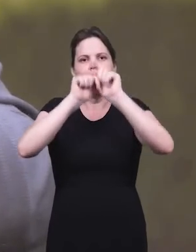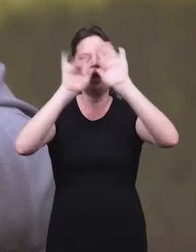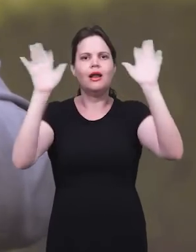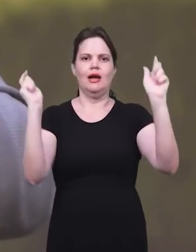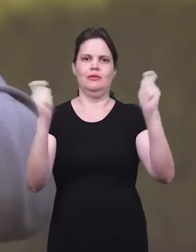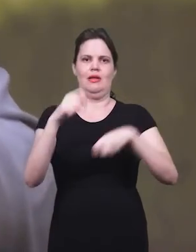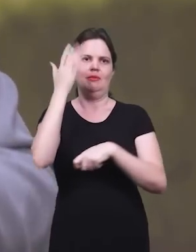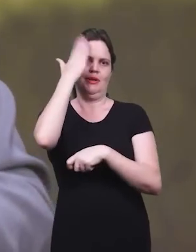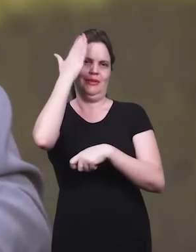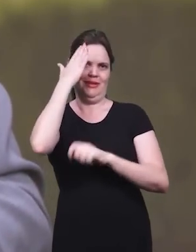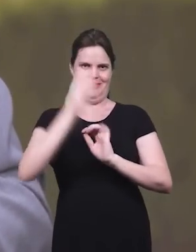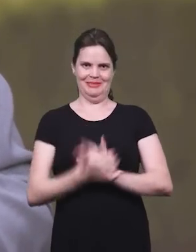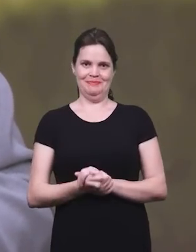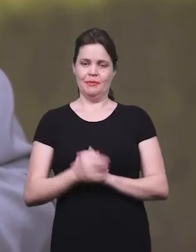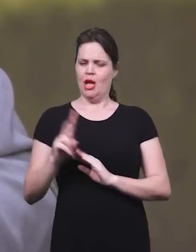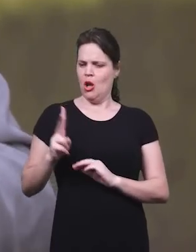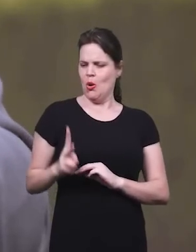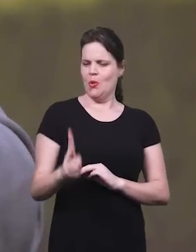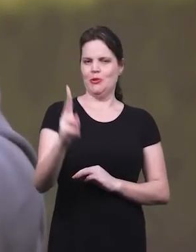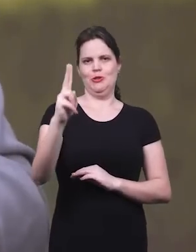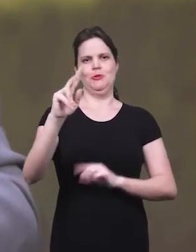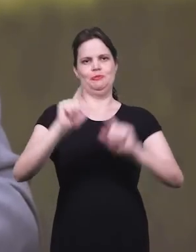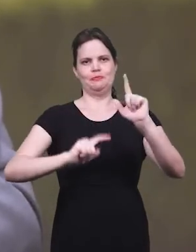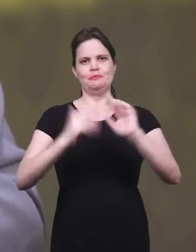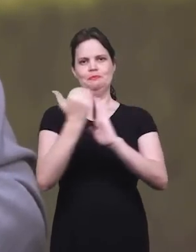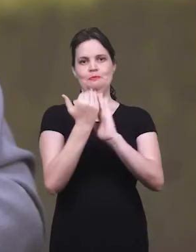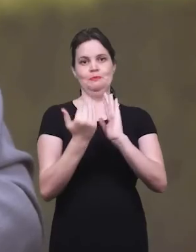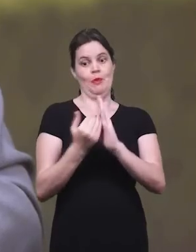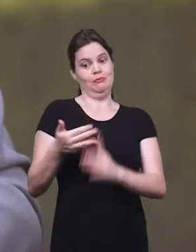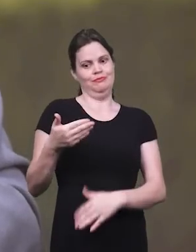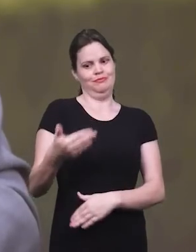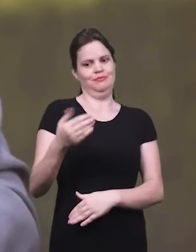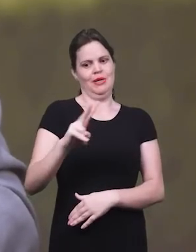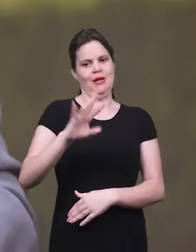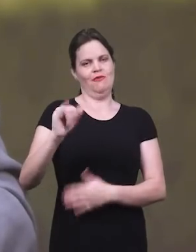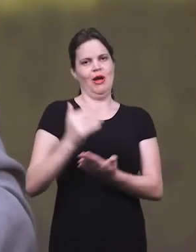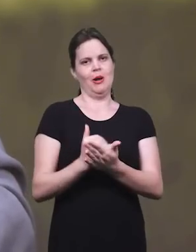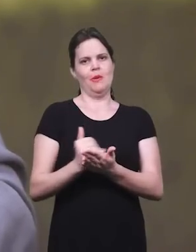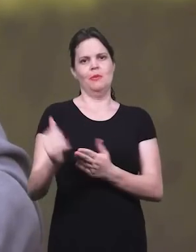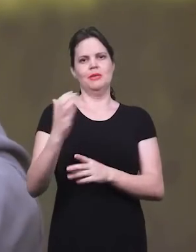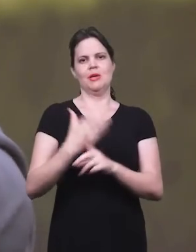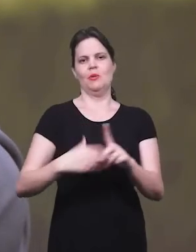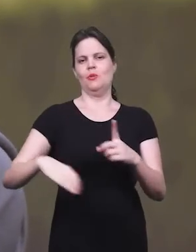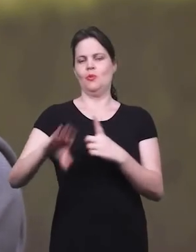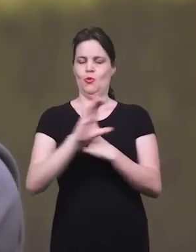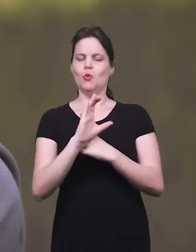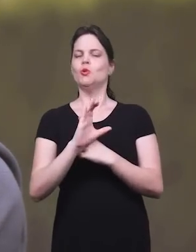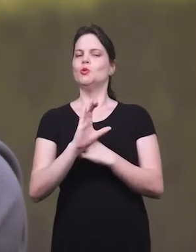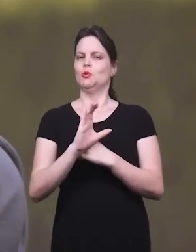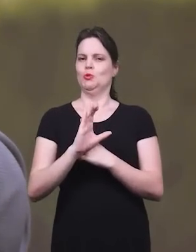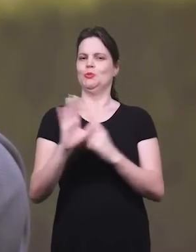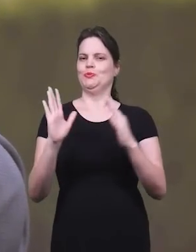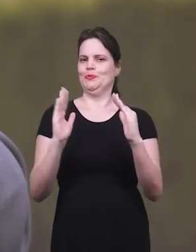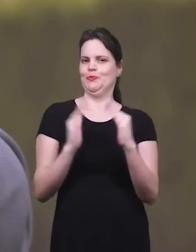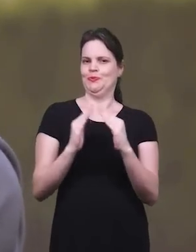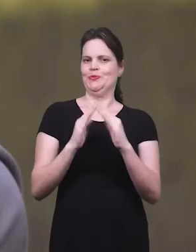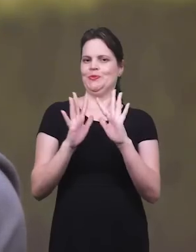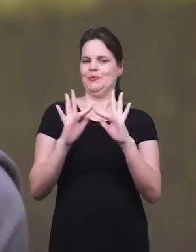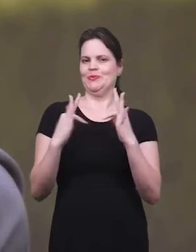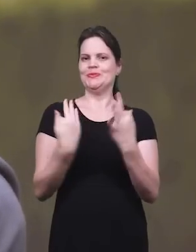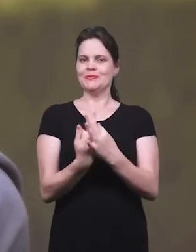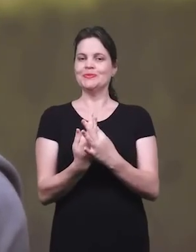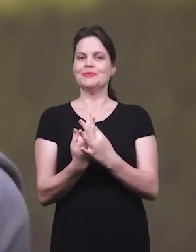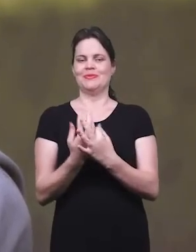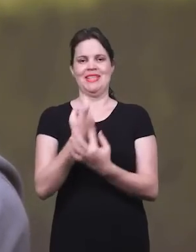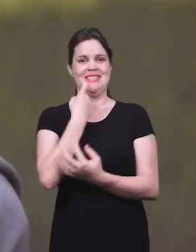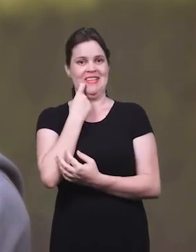tão simples, para que todos possam entender. Continue com nossa programação. Daqui a pouquinho estará no ar o culto